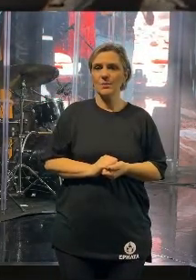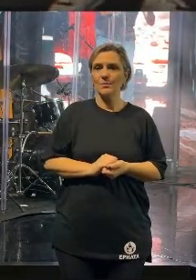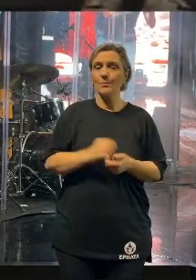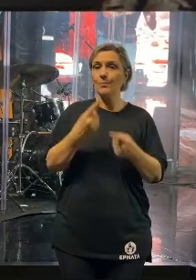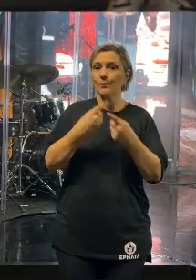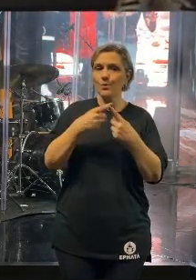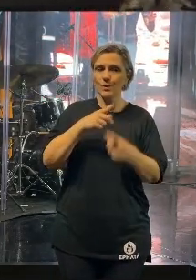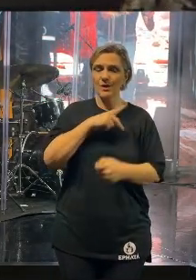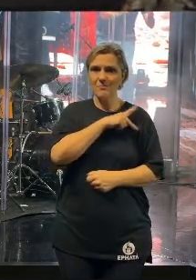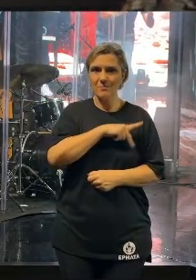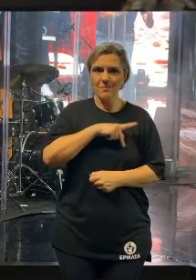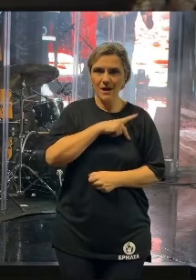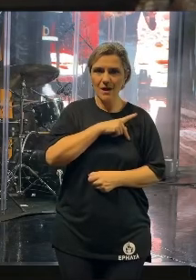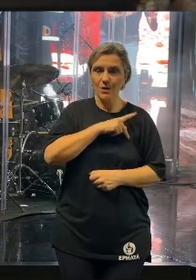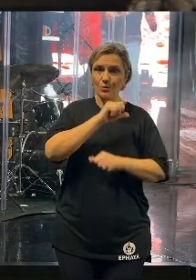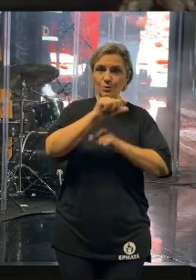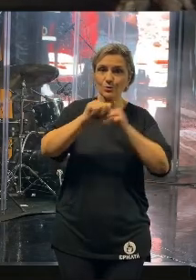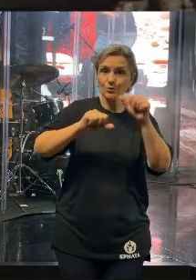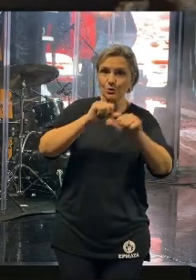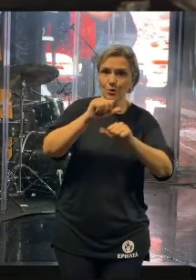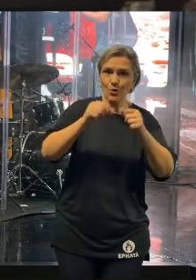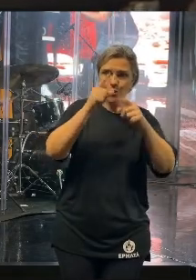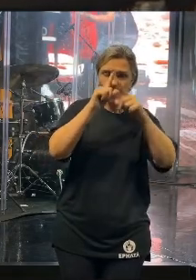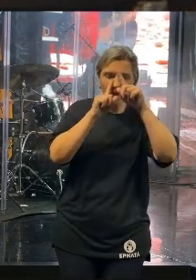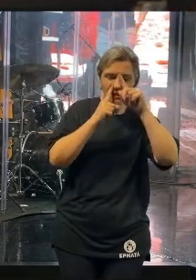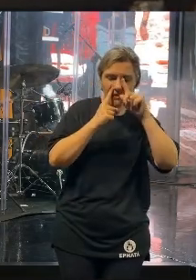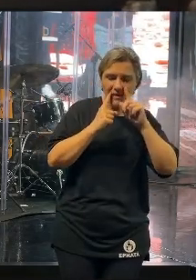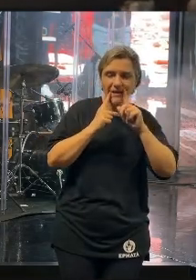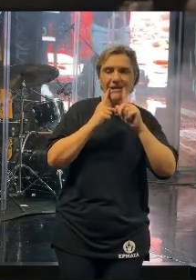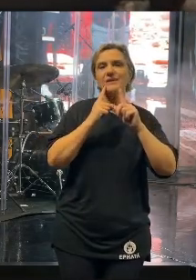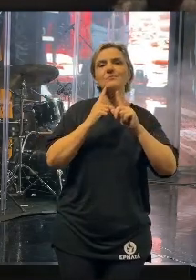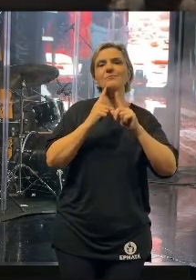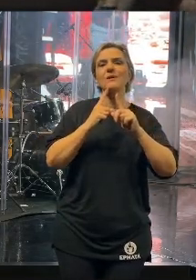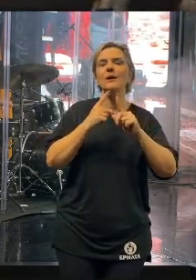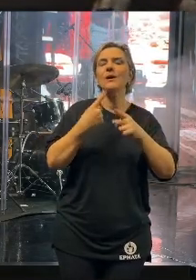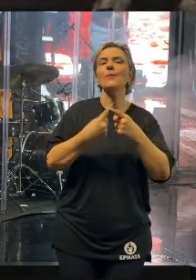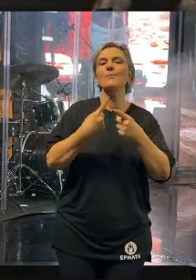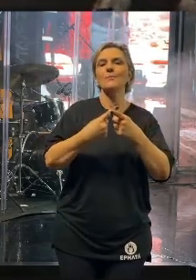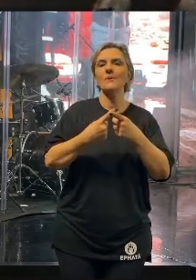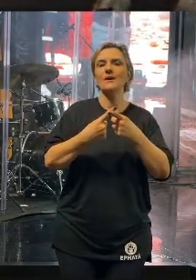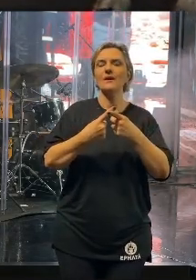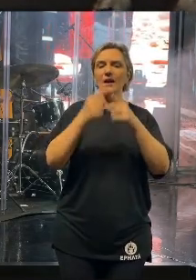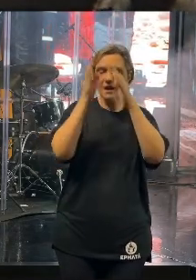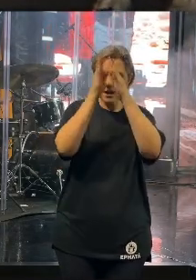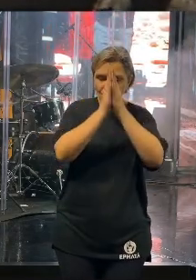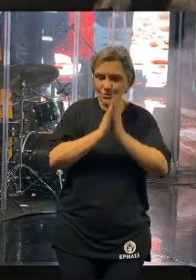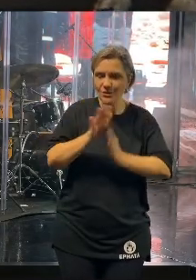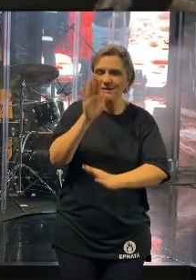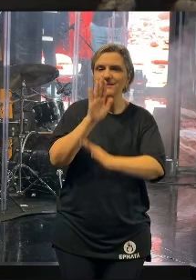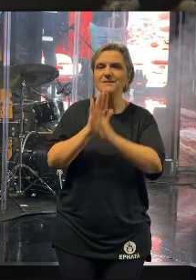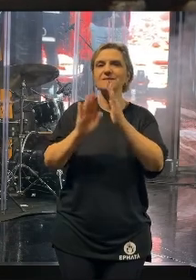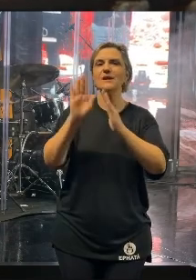lágrimas, a murmuração, o vitimismo pela adoração. De